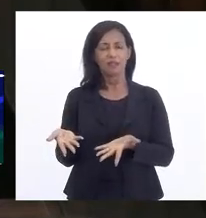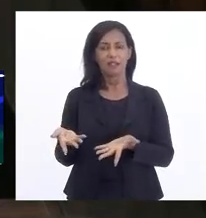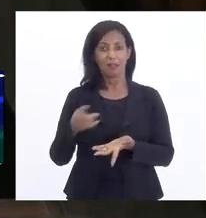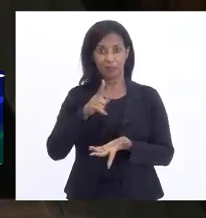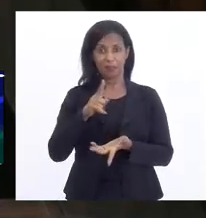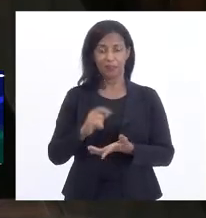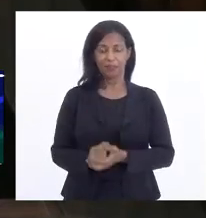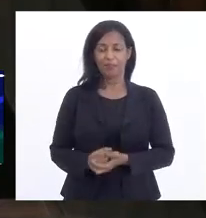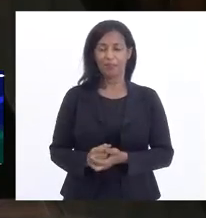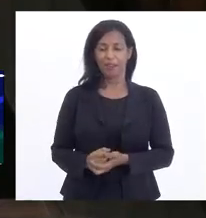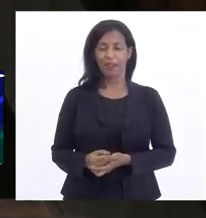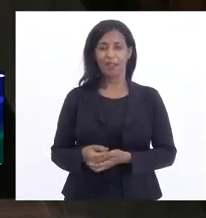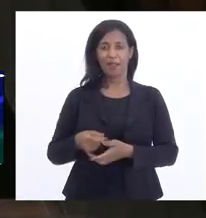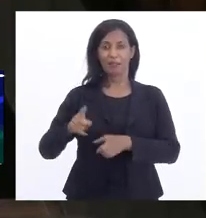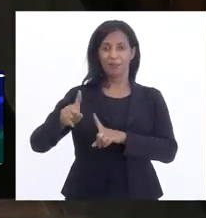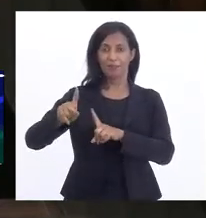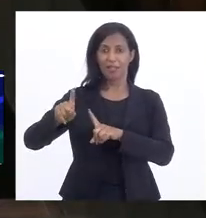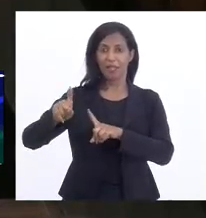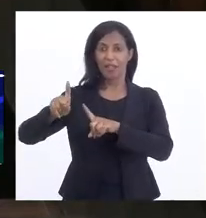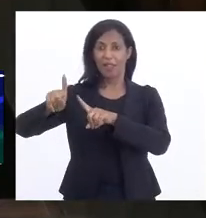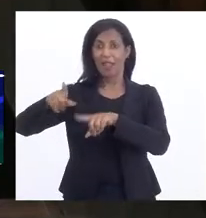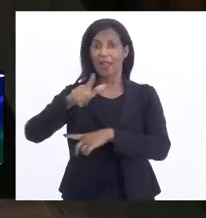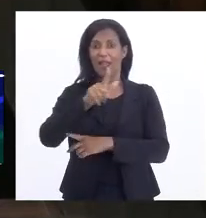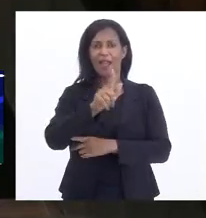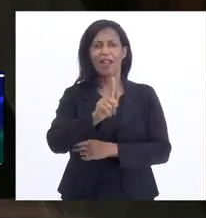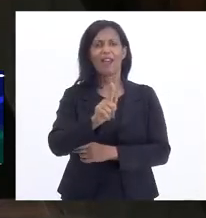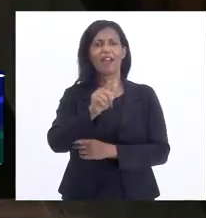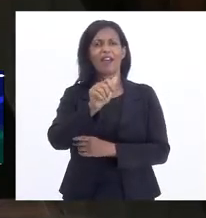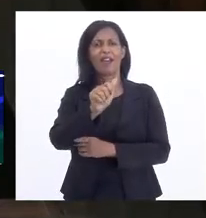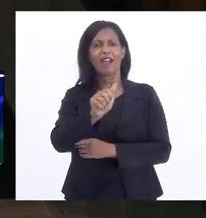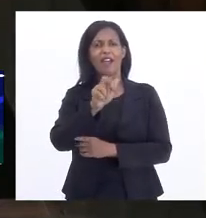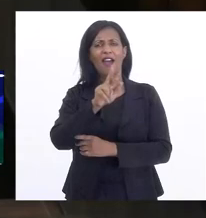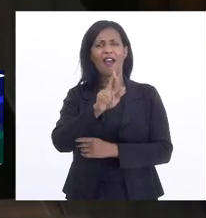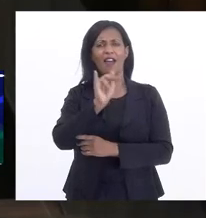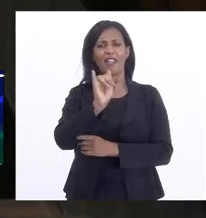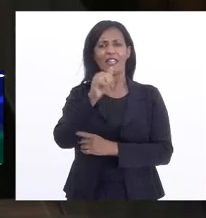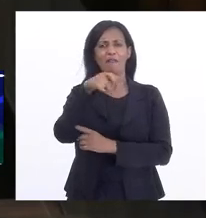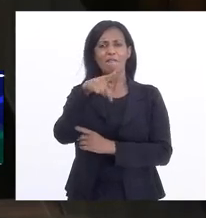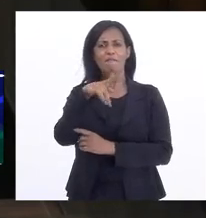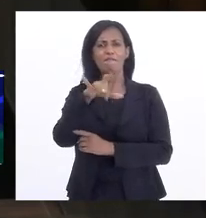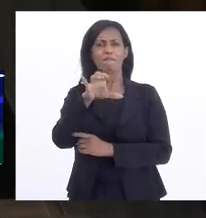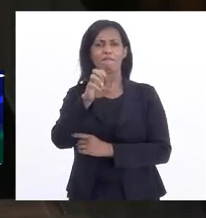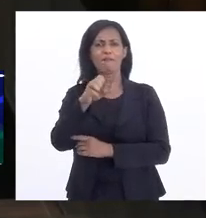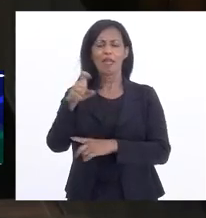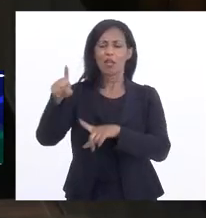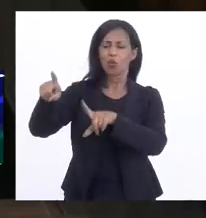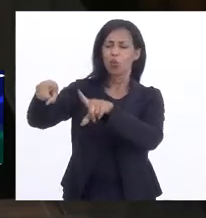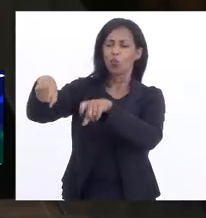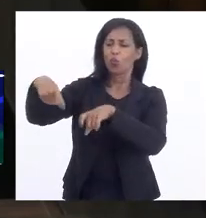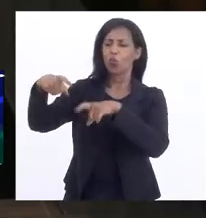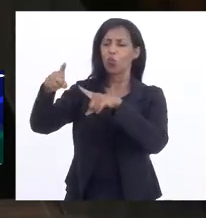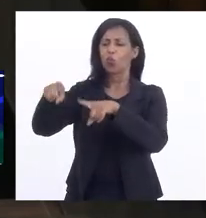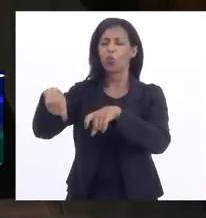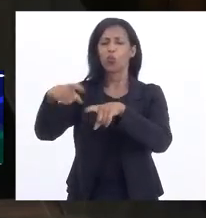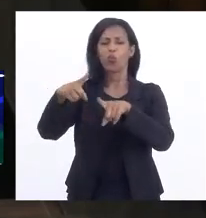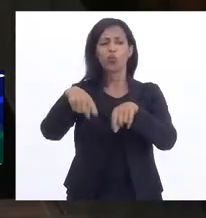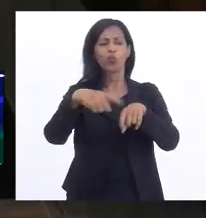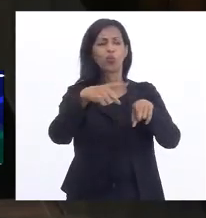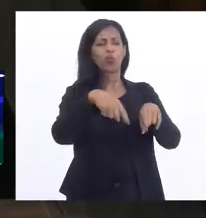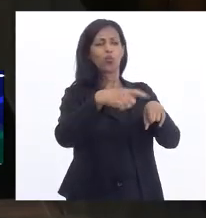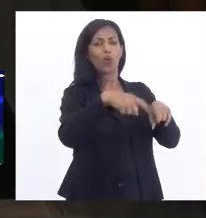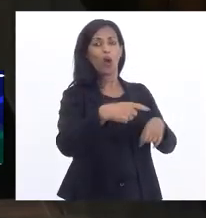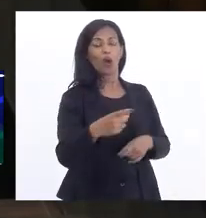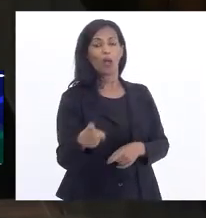Garimpeiros e pecuaristas, vejam vocês, estão pleiteando ao